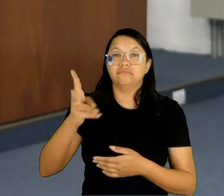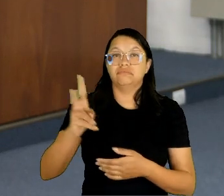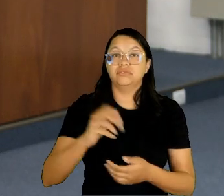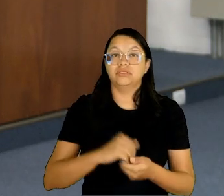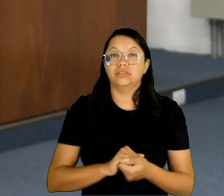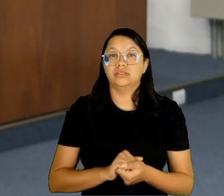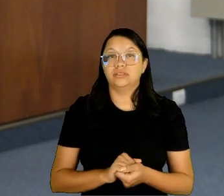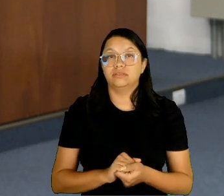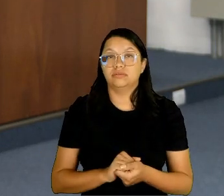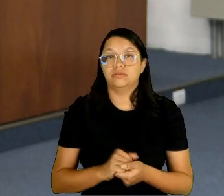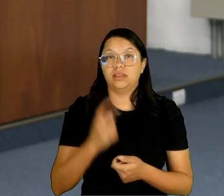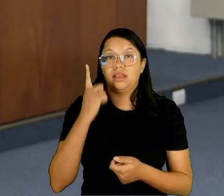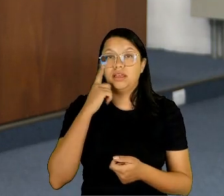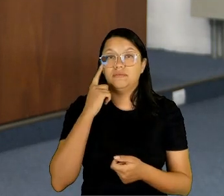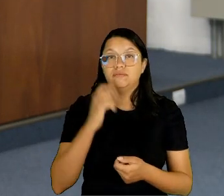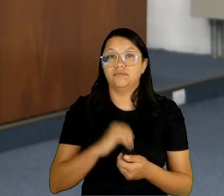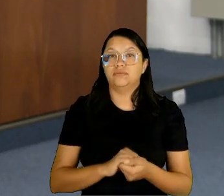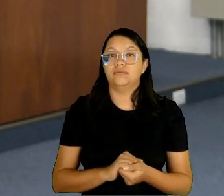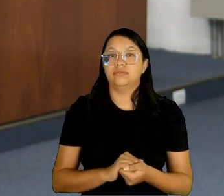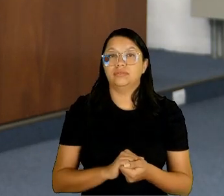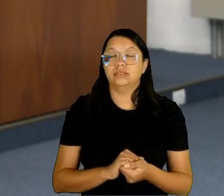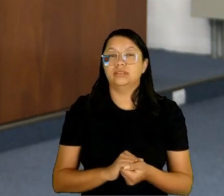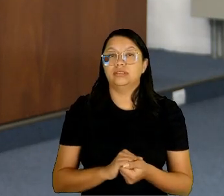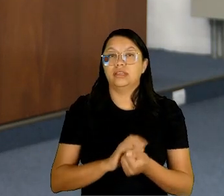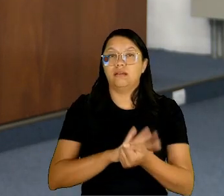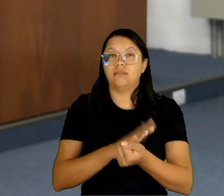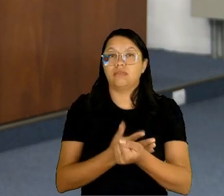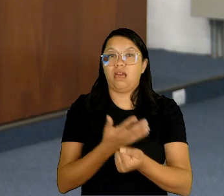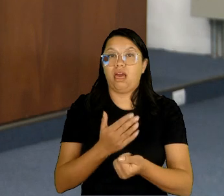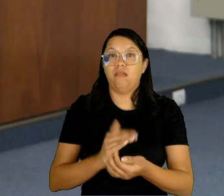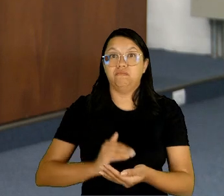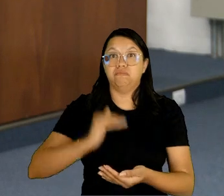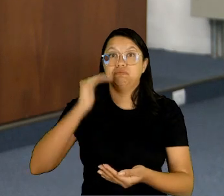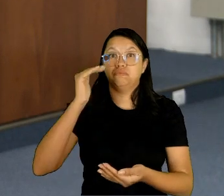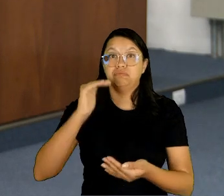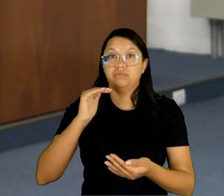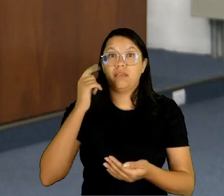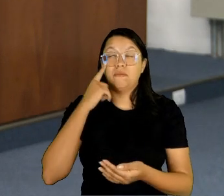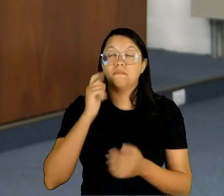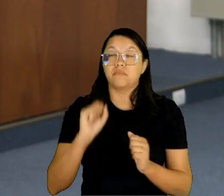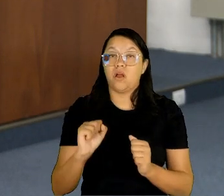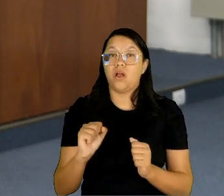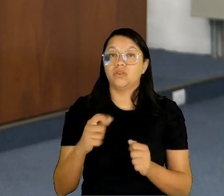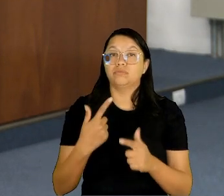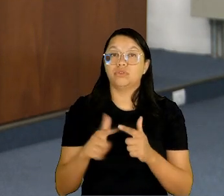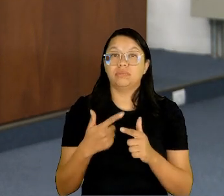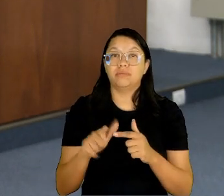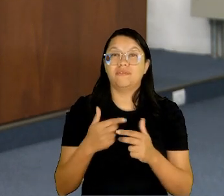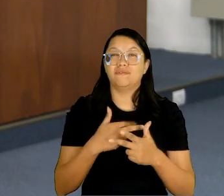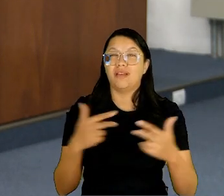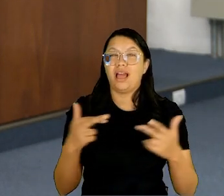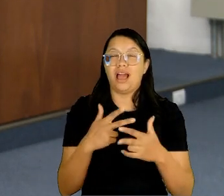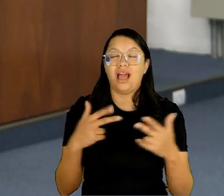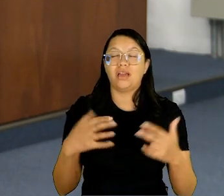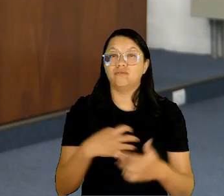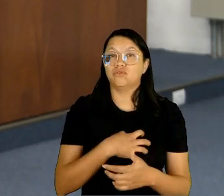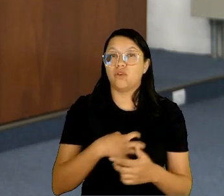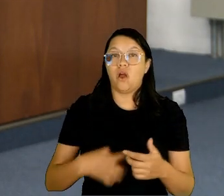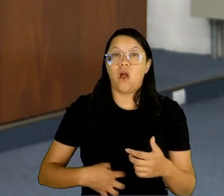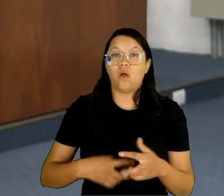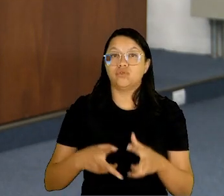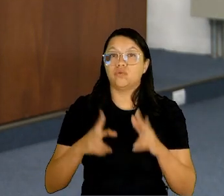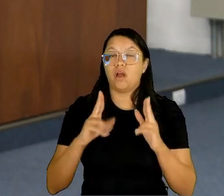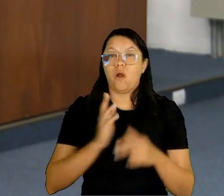vai seguindo, ou às vezes a pressão deu um pouquinho alta, mas não tem nada e vai. Só que a gente sabe que a pressão alta pode causar danos em diversos órgãos,